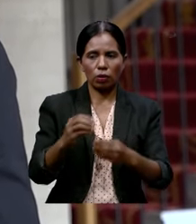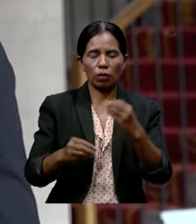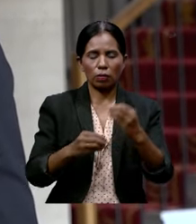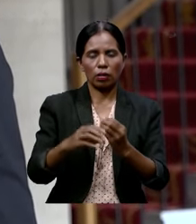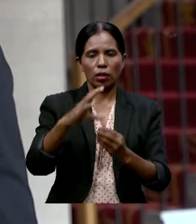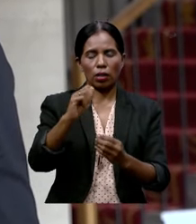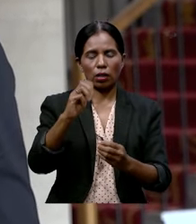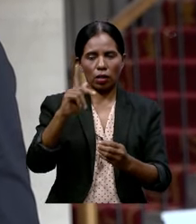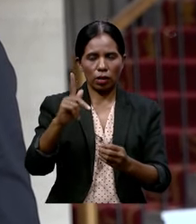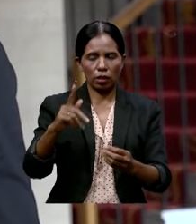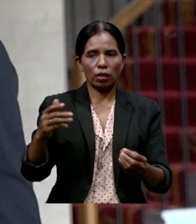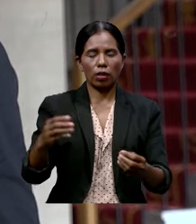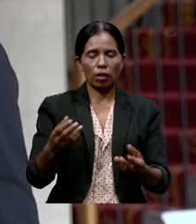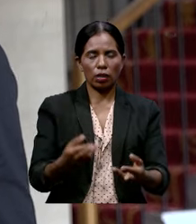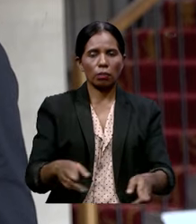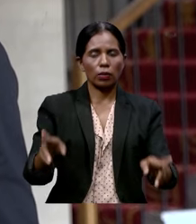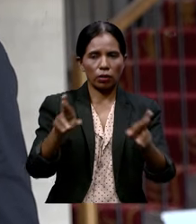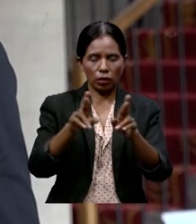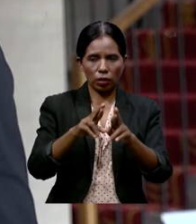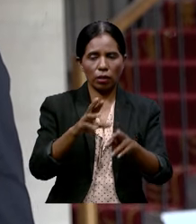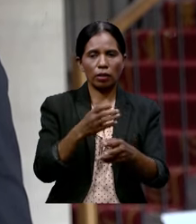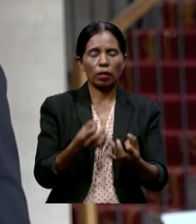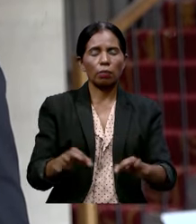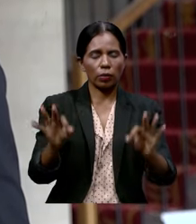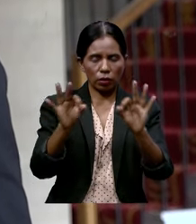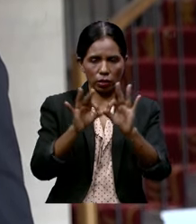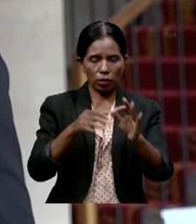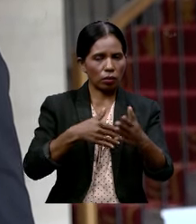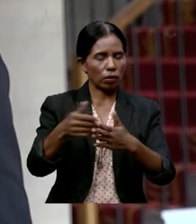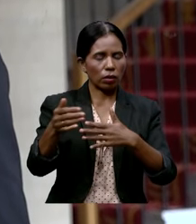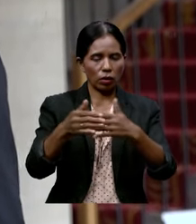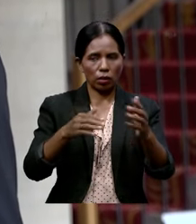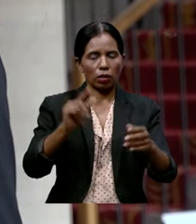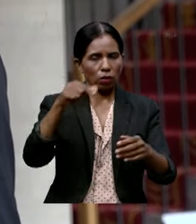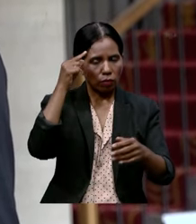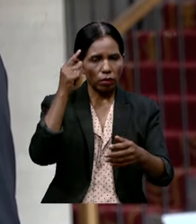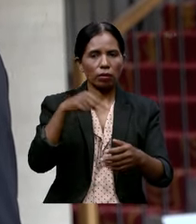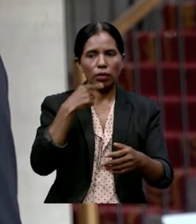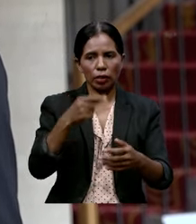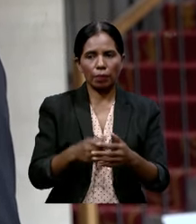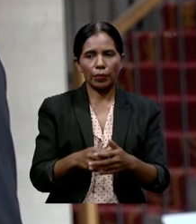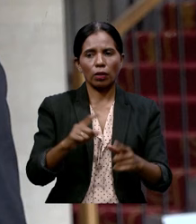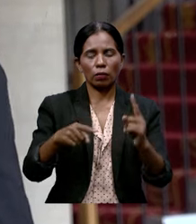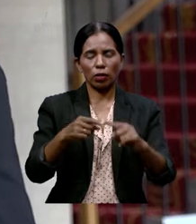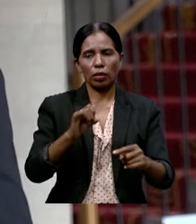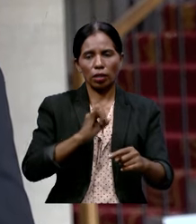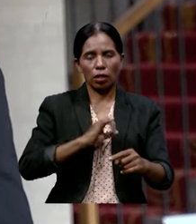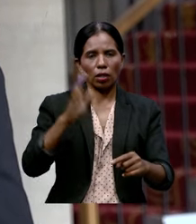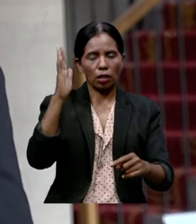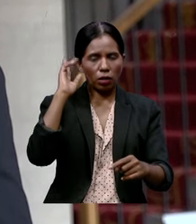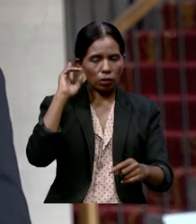paper nani importanse ba kualker governasaun sedet. Entau hau pengira rona pe presidente